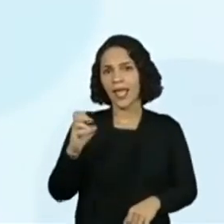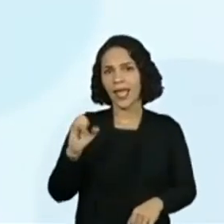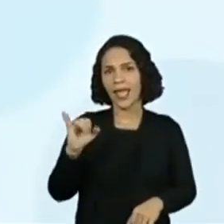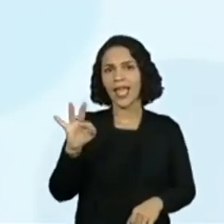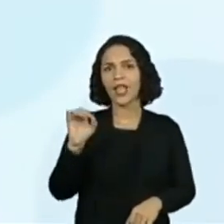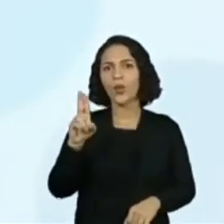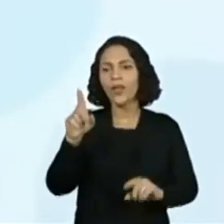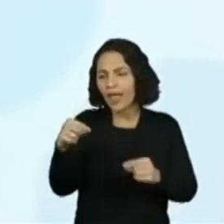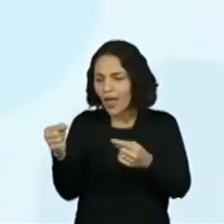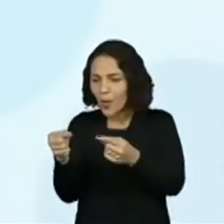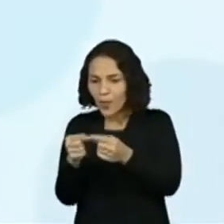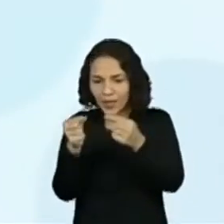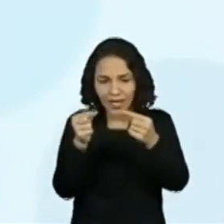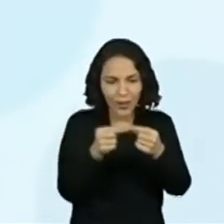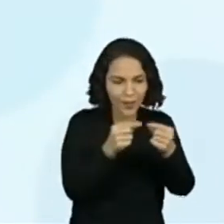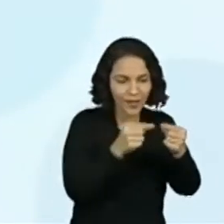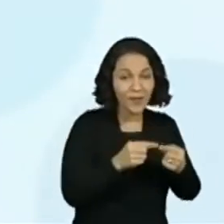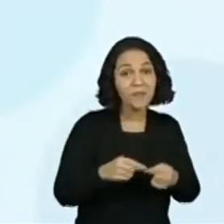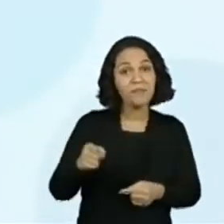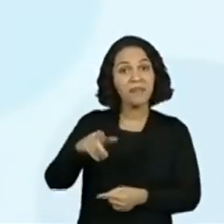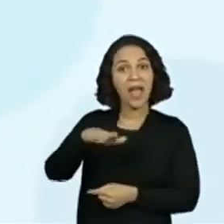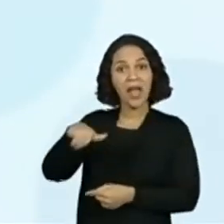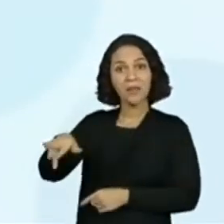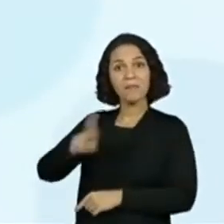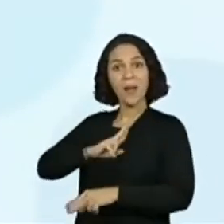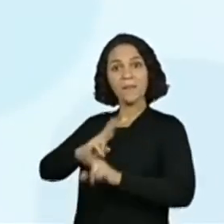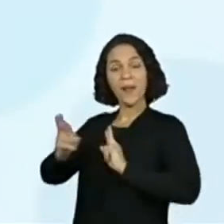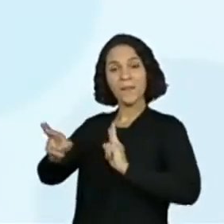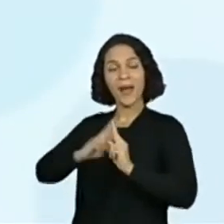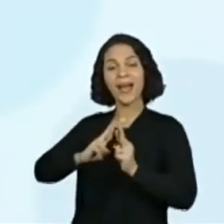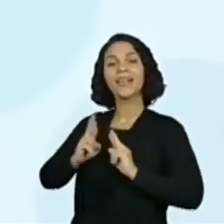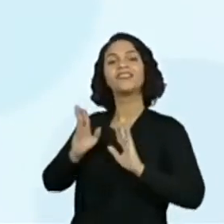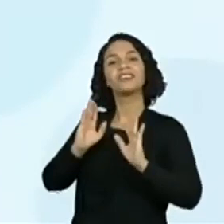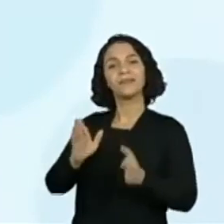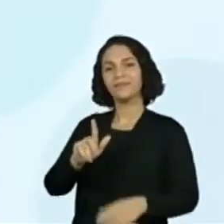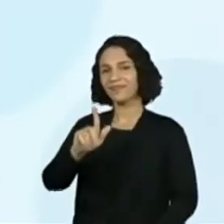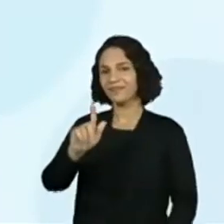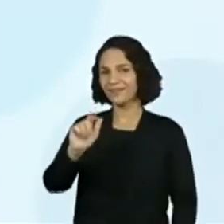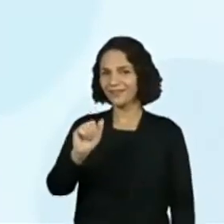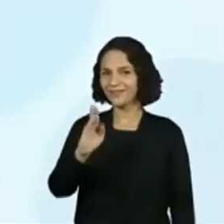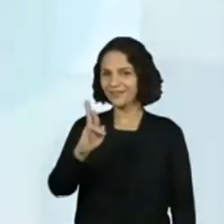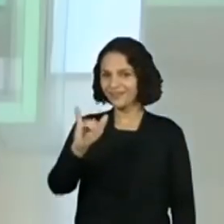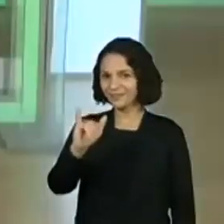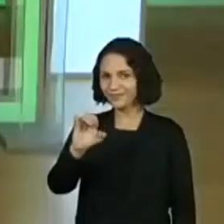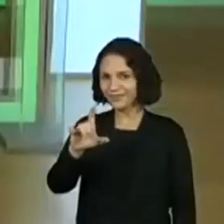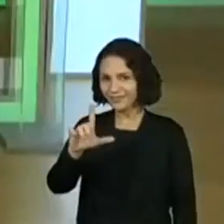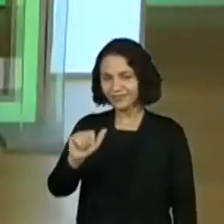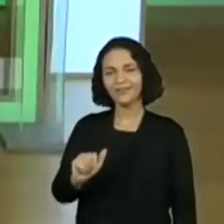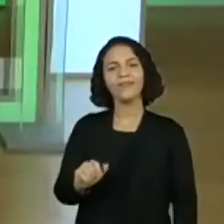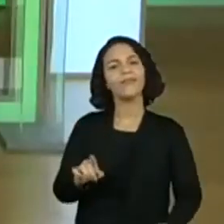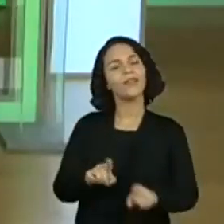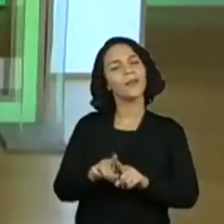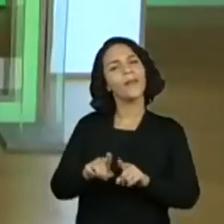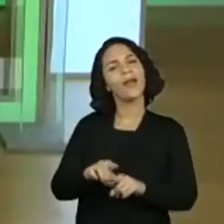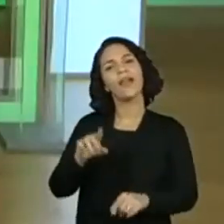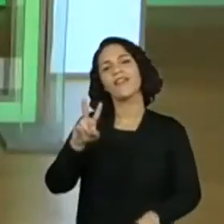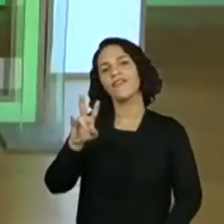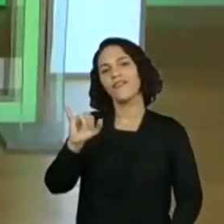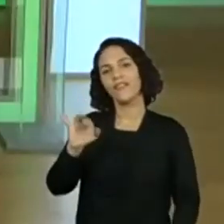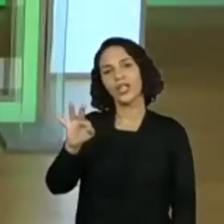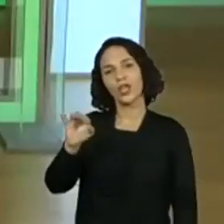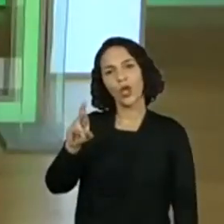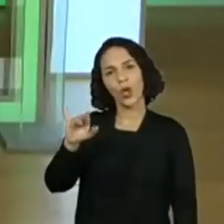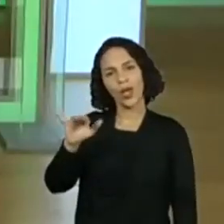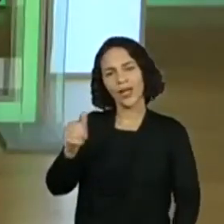sua sobremesa? Olha, os alunos aí já estão participando, a Gabriela, a Vitória, a Ana Clara, o